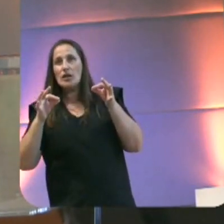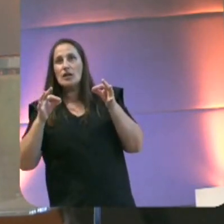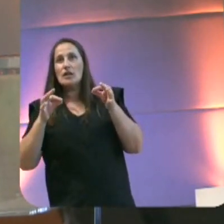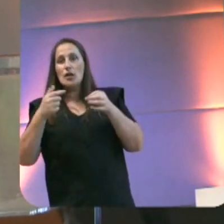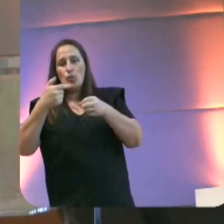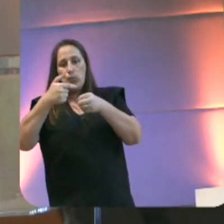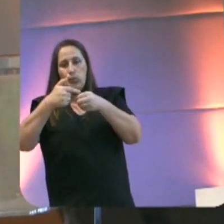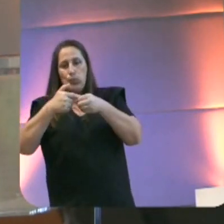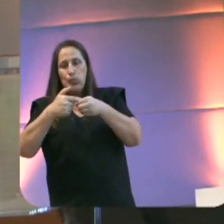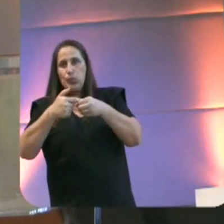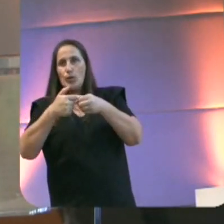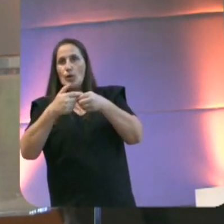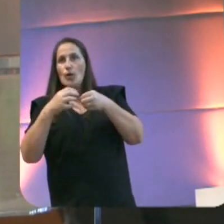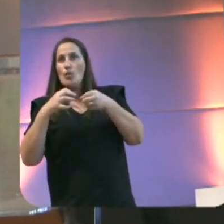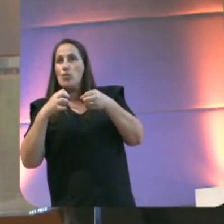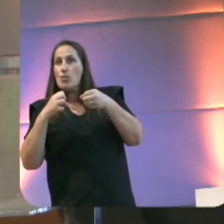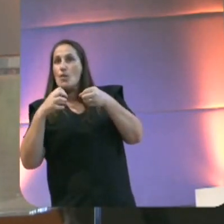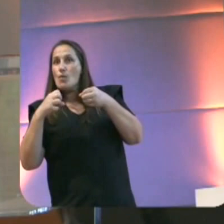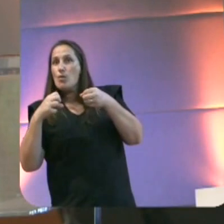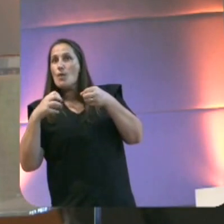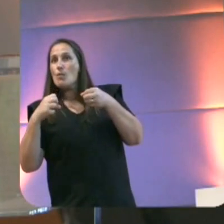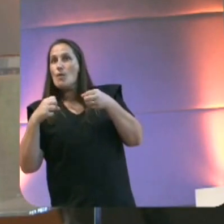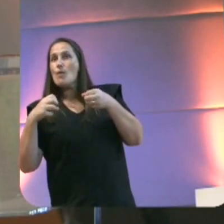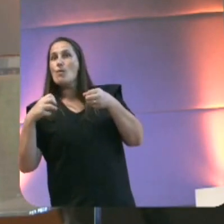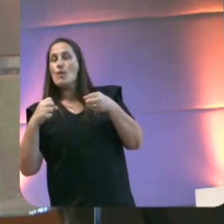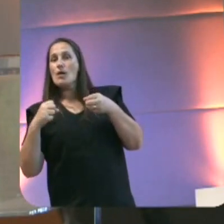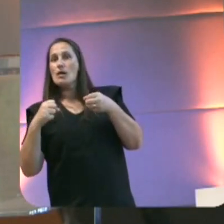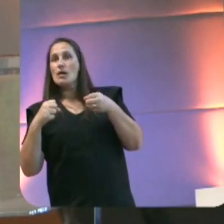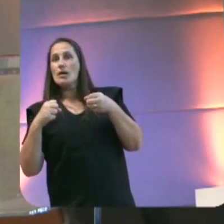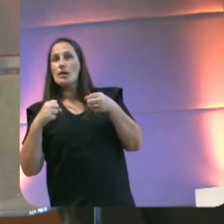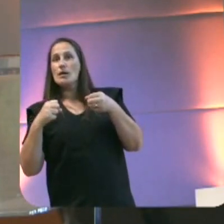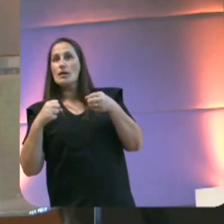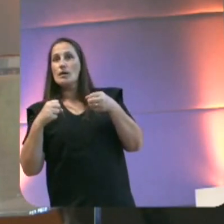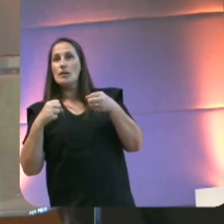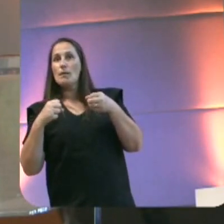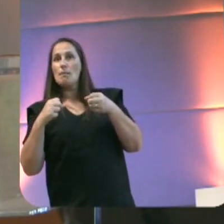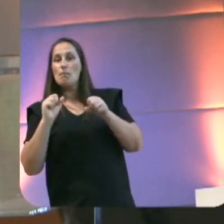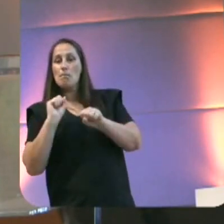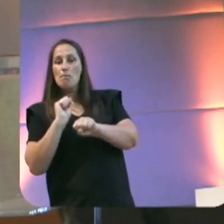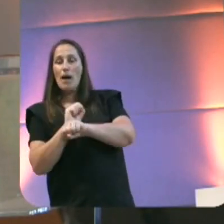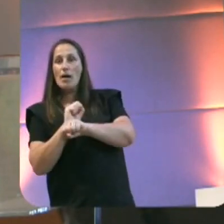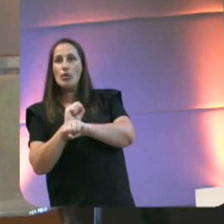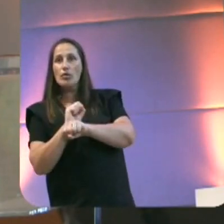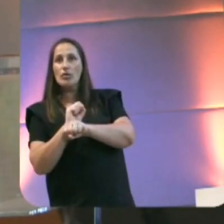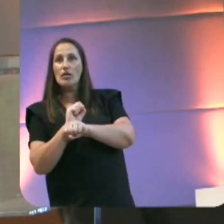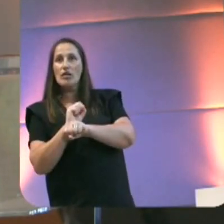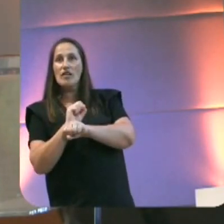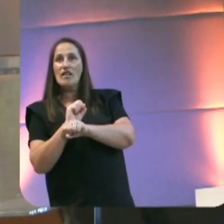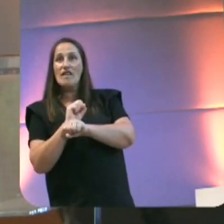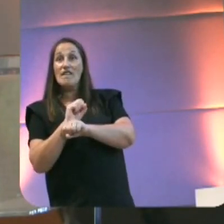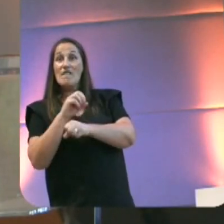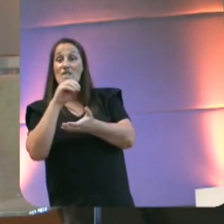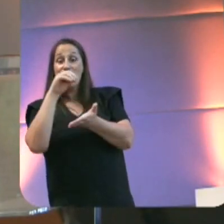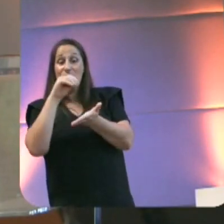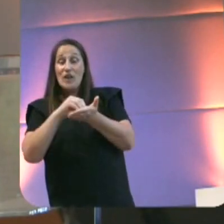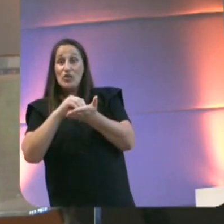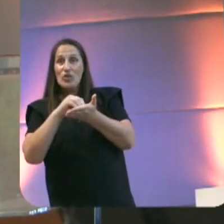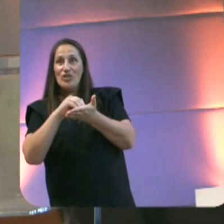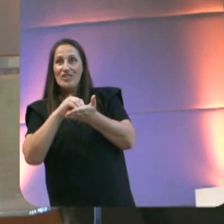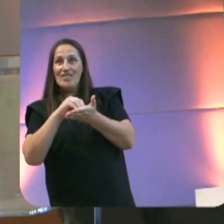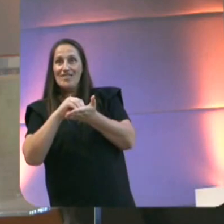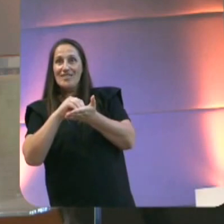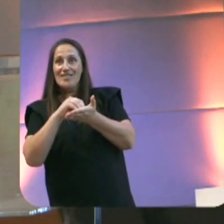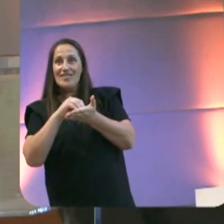sugando, e à medida que ela ia sugando, o tanque ia encolhendo, sabe? Ele